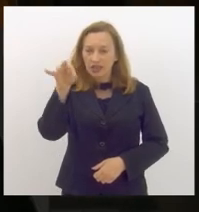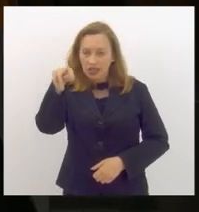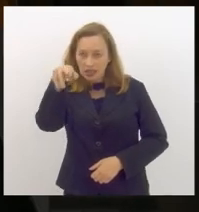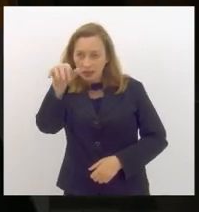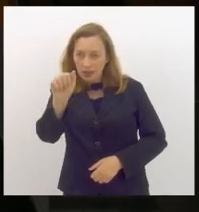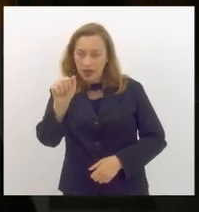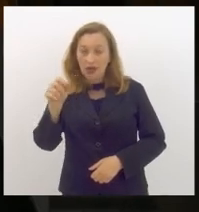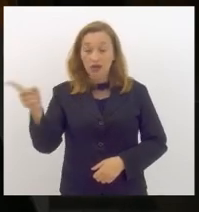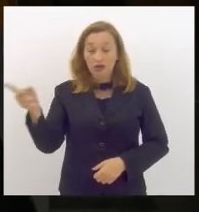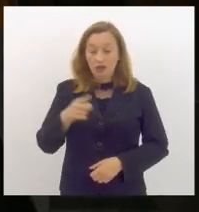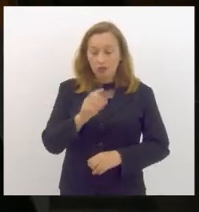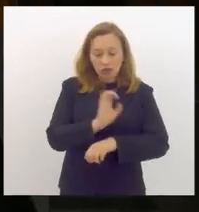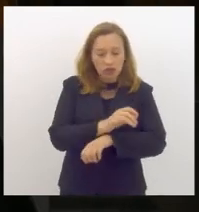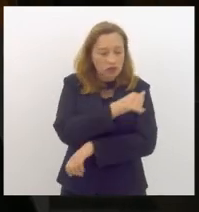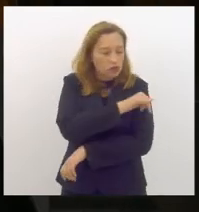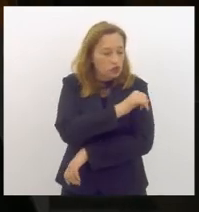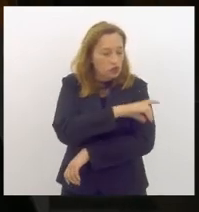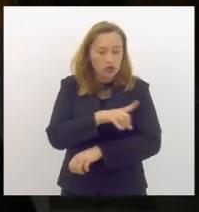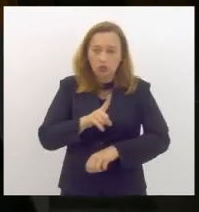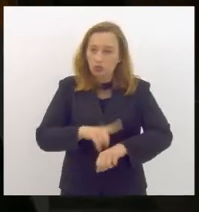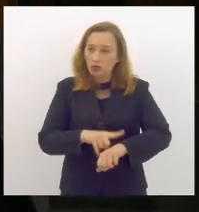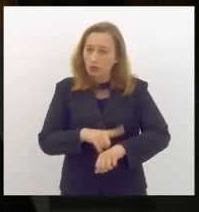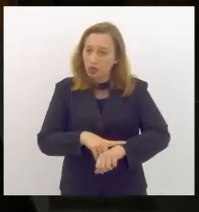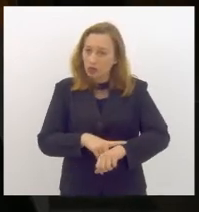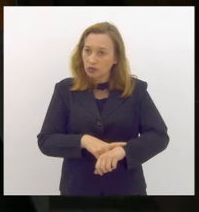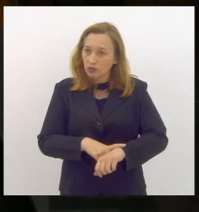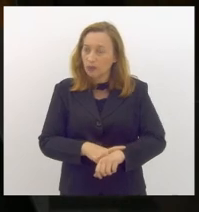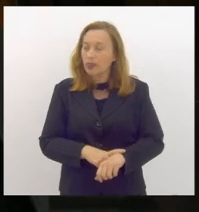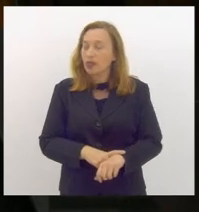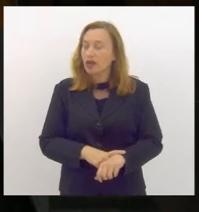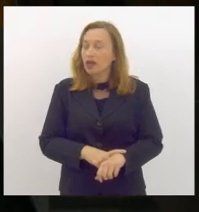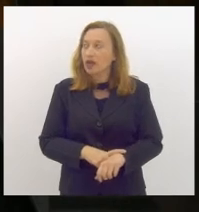vieram para o estado do Rio de Janeiro numa situação bastante